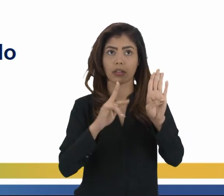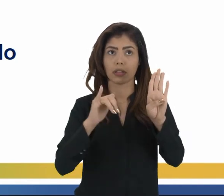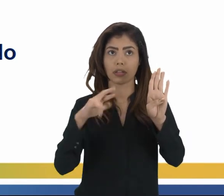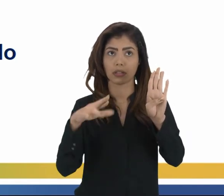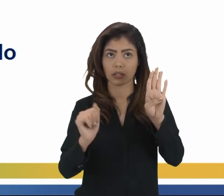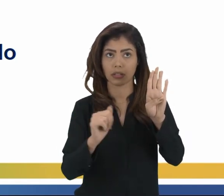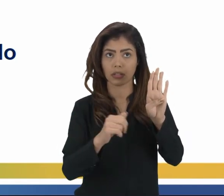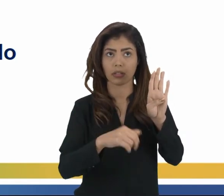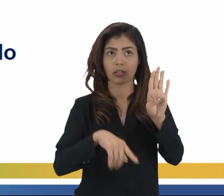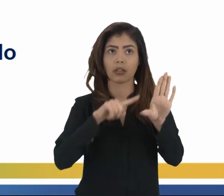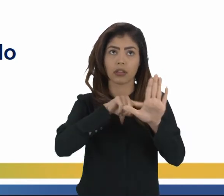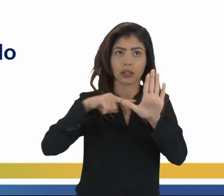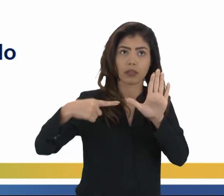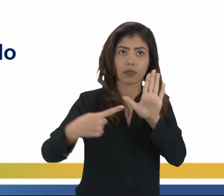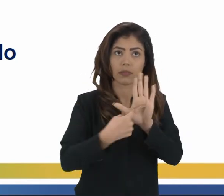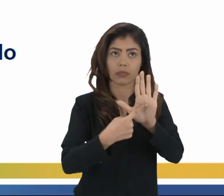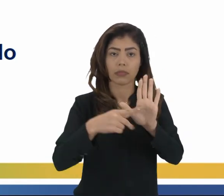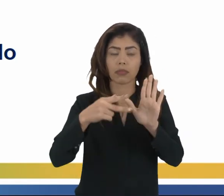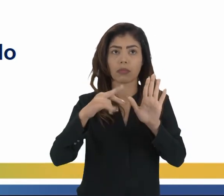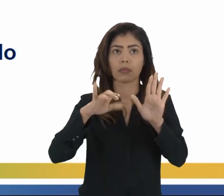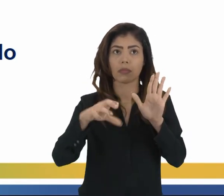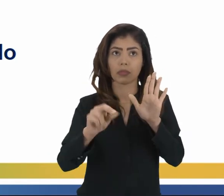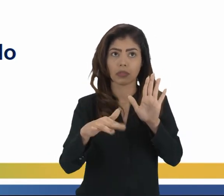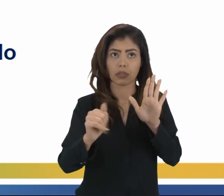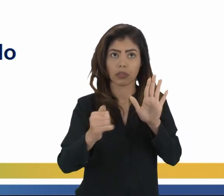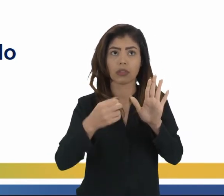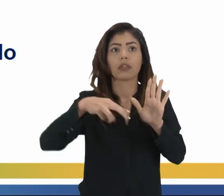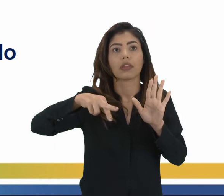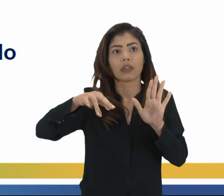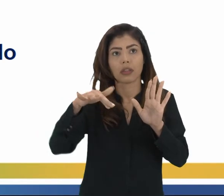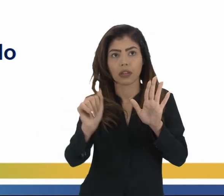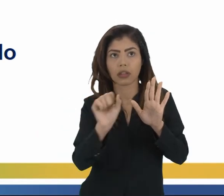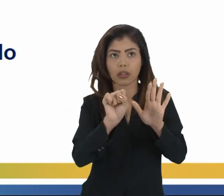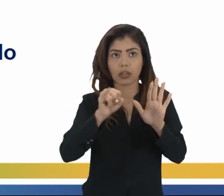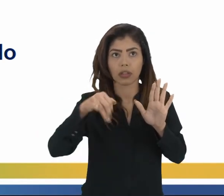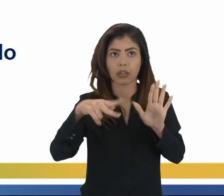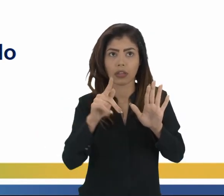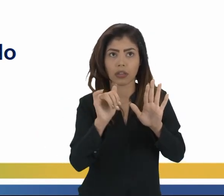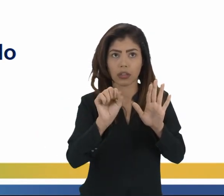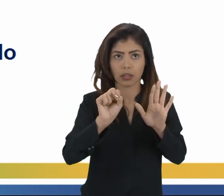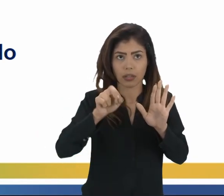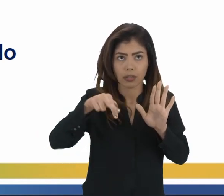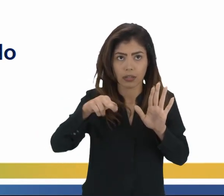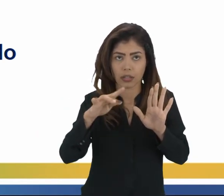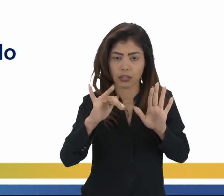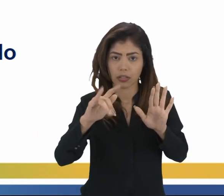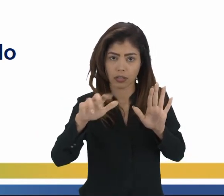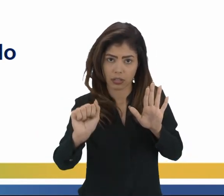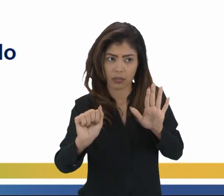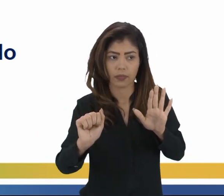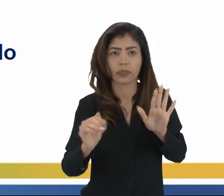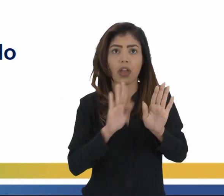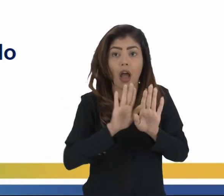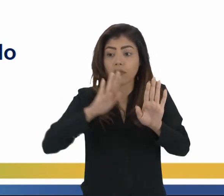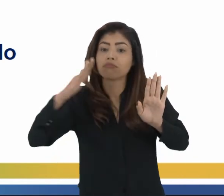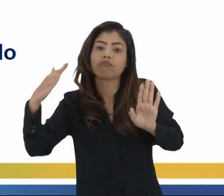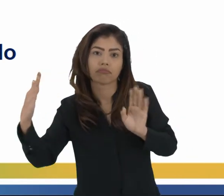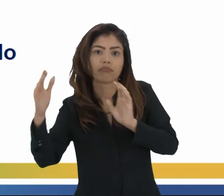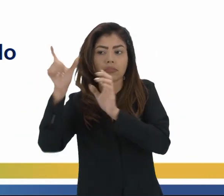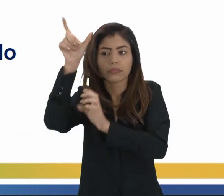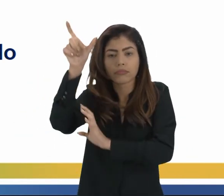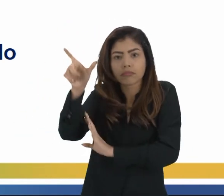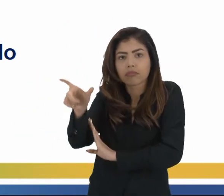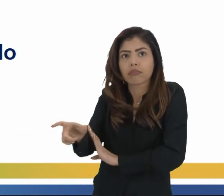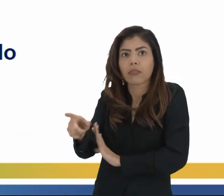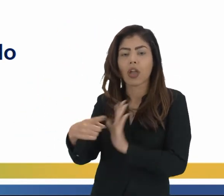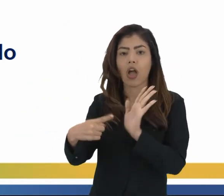Letra C, metáfora, pleonasmo, metonímia, símil e sinestesia. E ao lado, temos